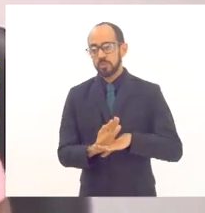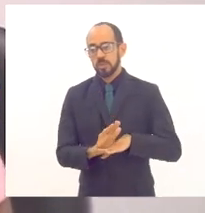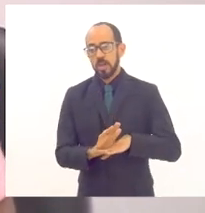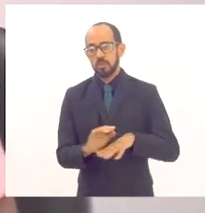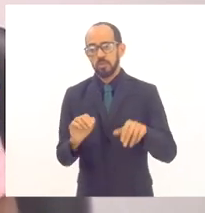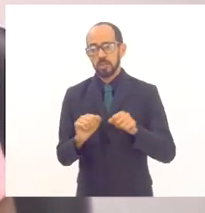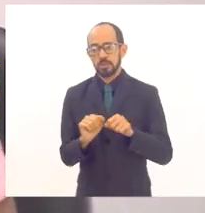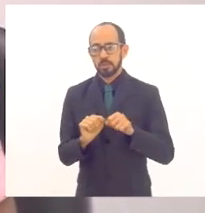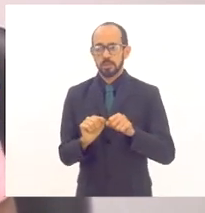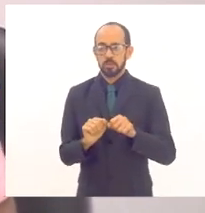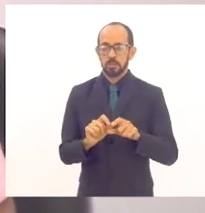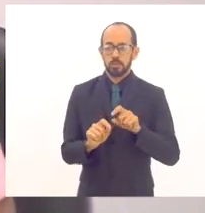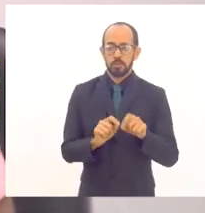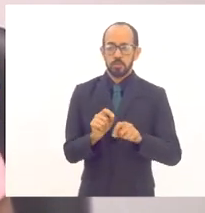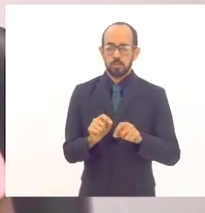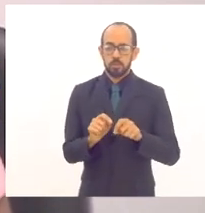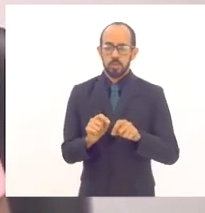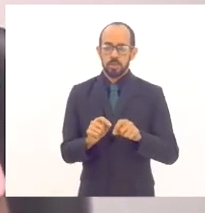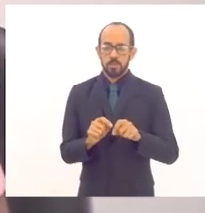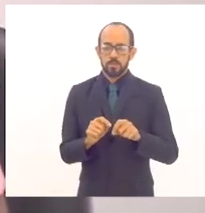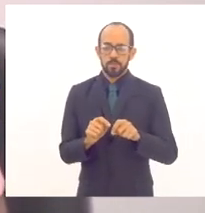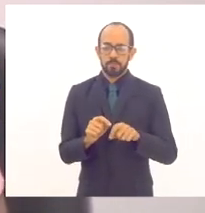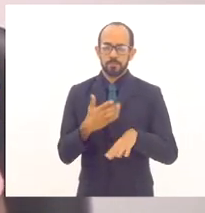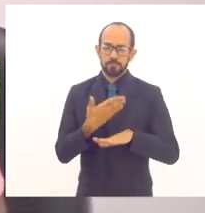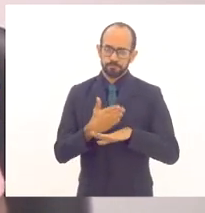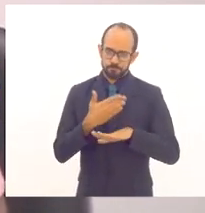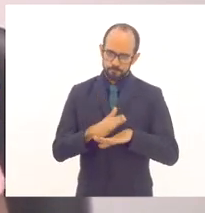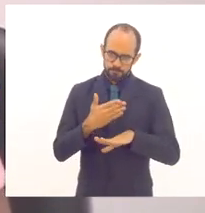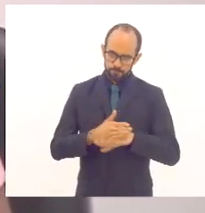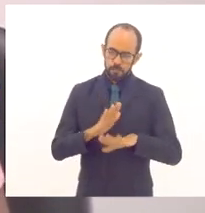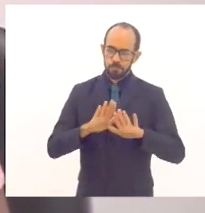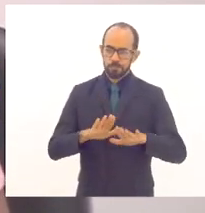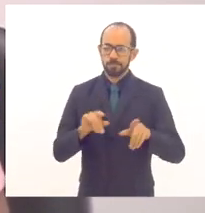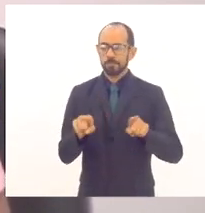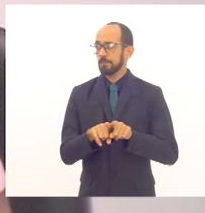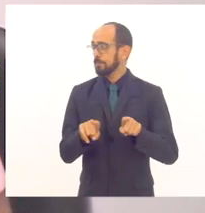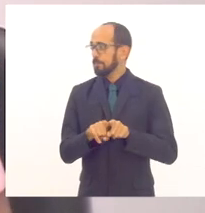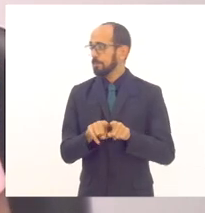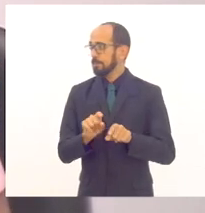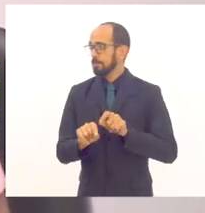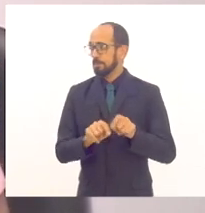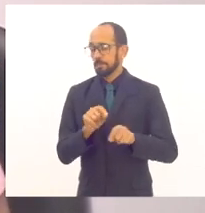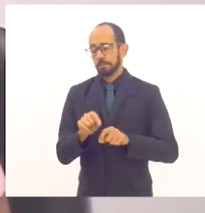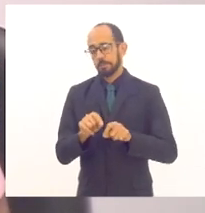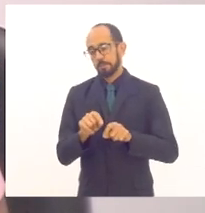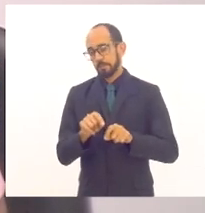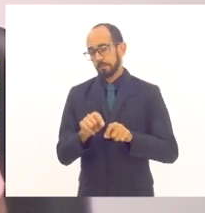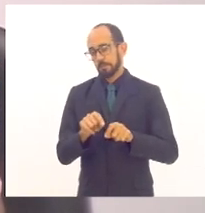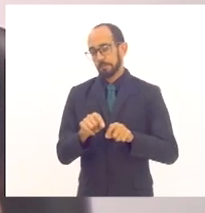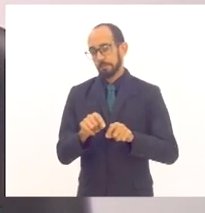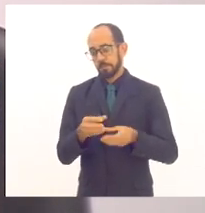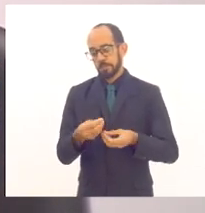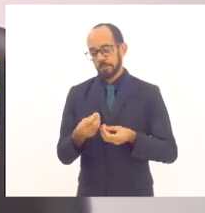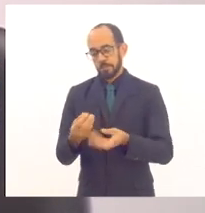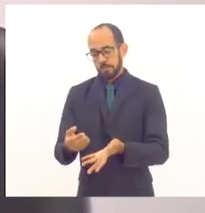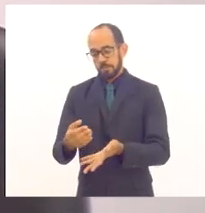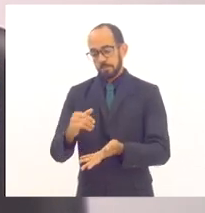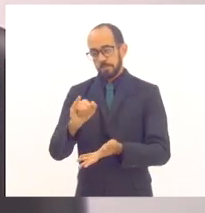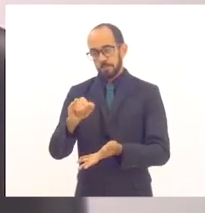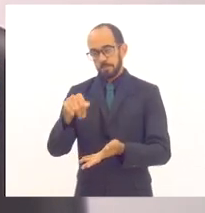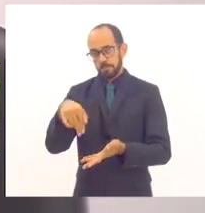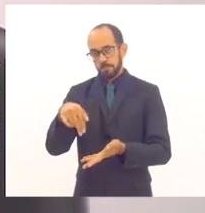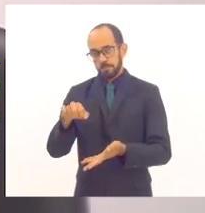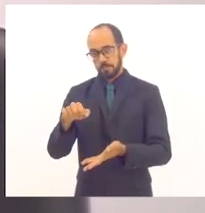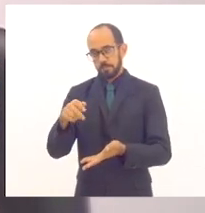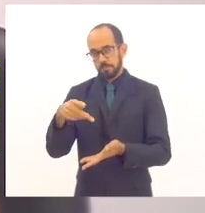realmente não apenas executáveis, mas que deleguem ao INEPAC o que ele realmente tem que